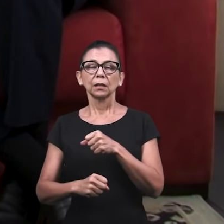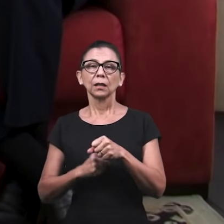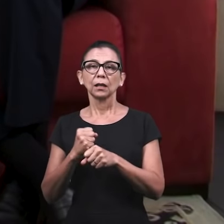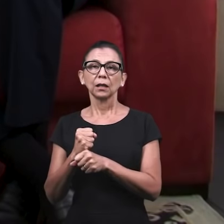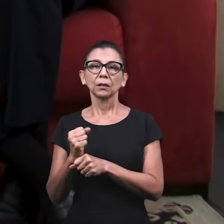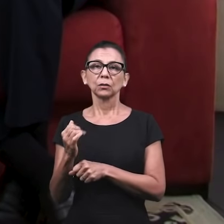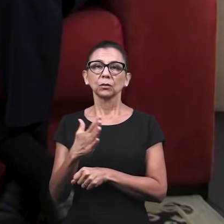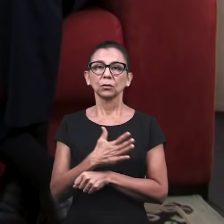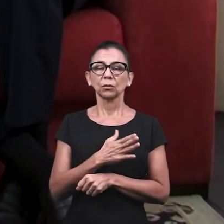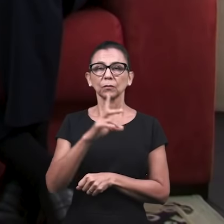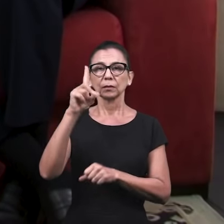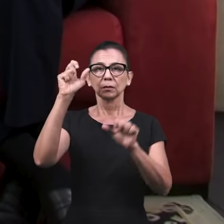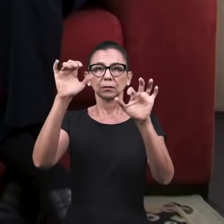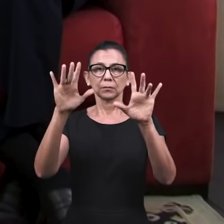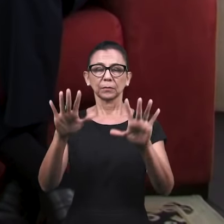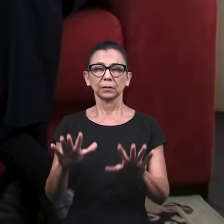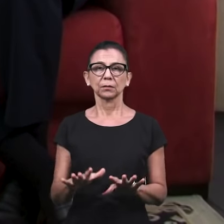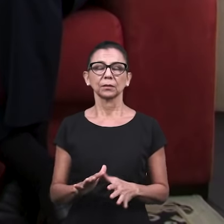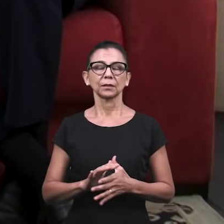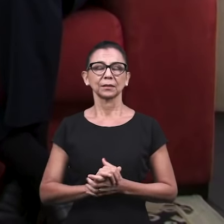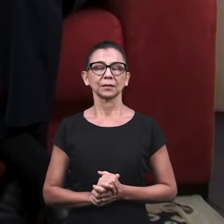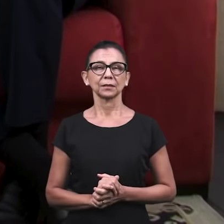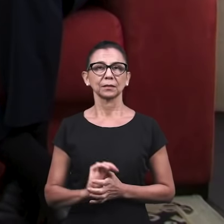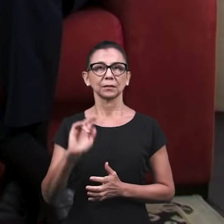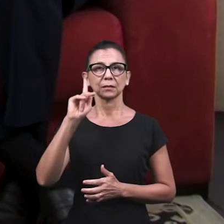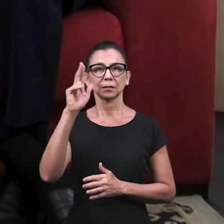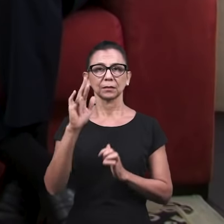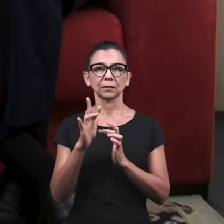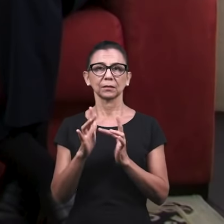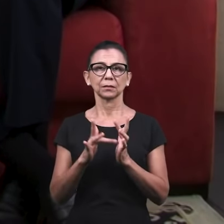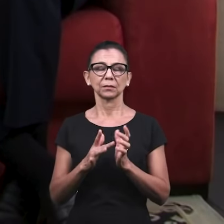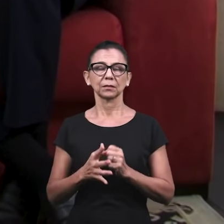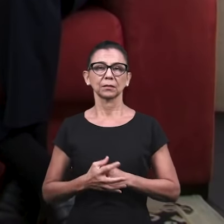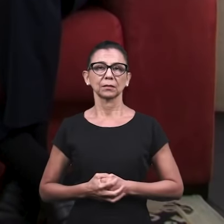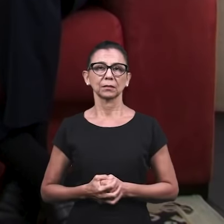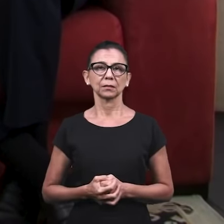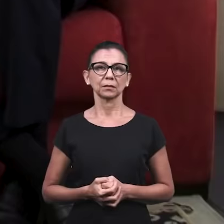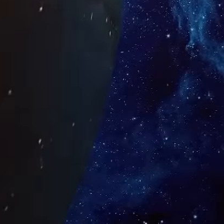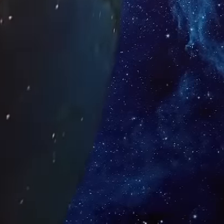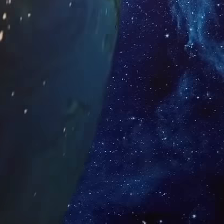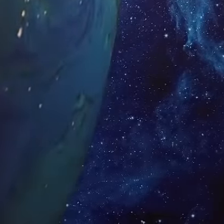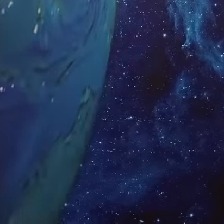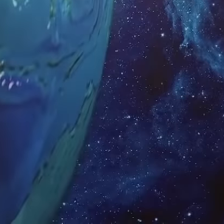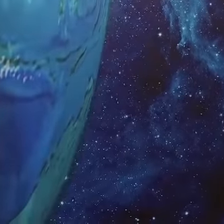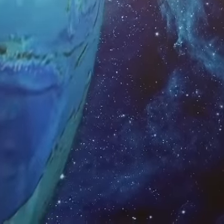a sua vida de bênçãos espirituais. A paz do Senhor Jesus, até o próximo domingo.